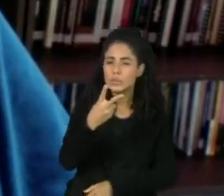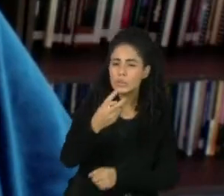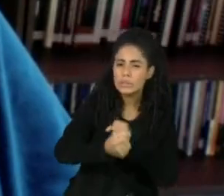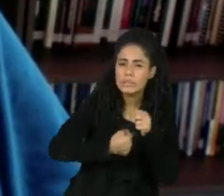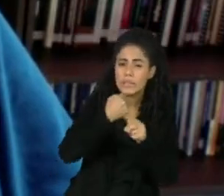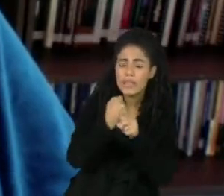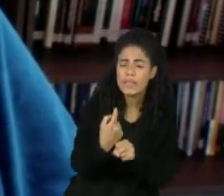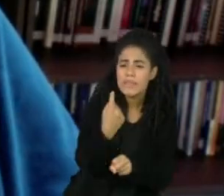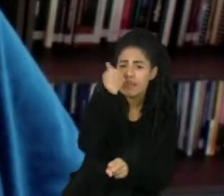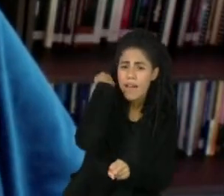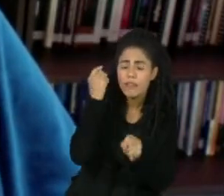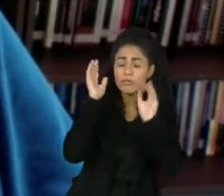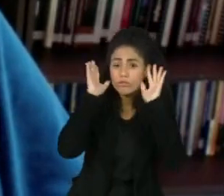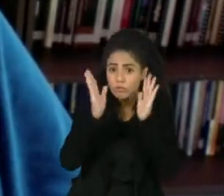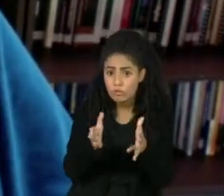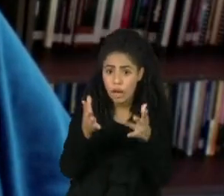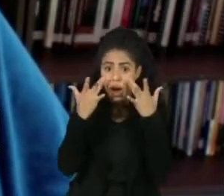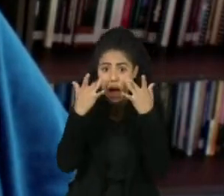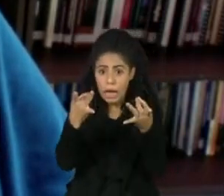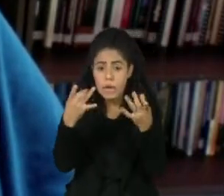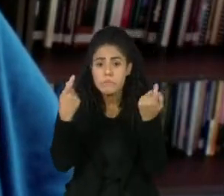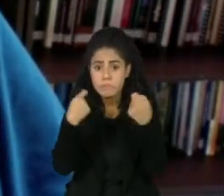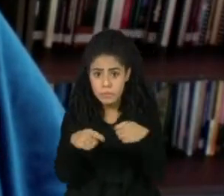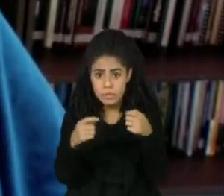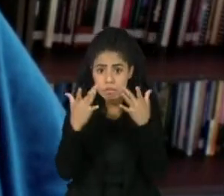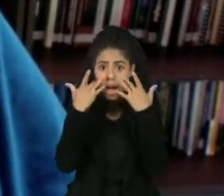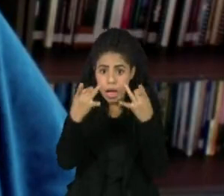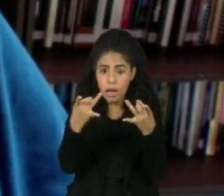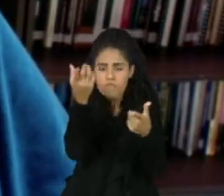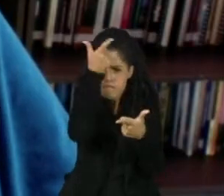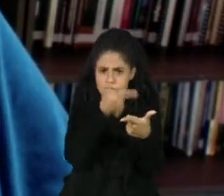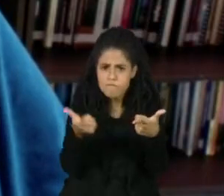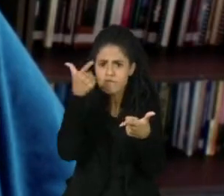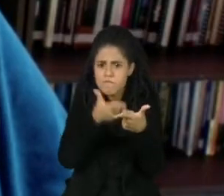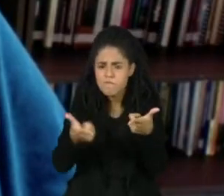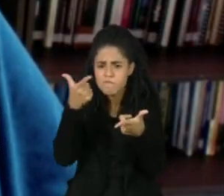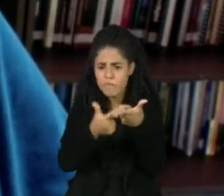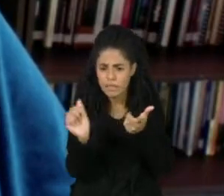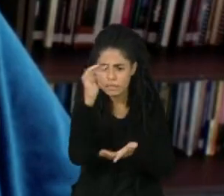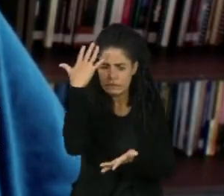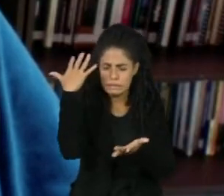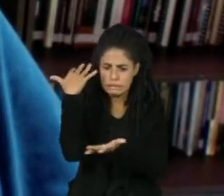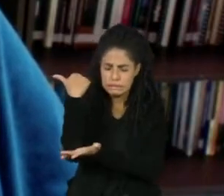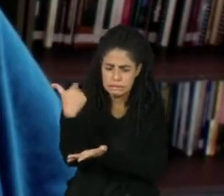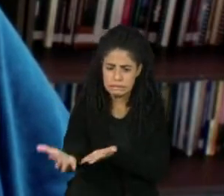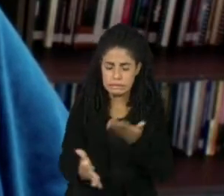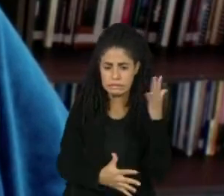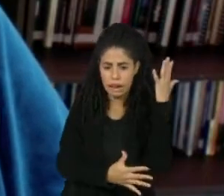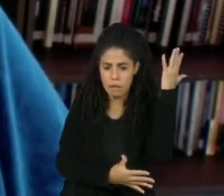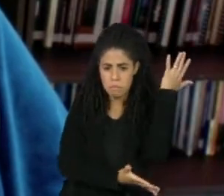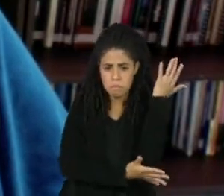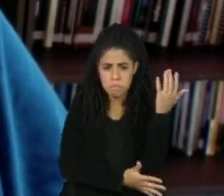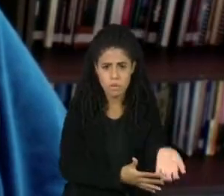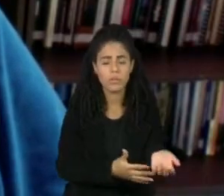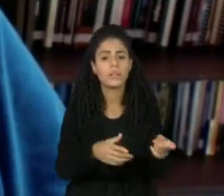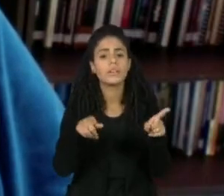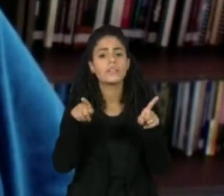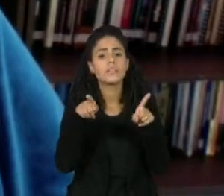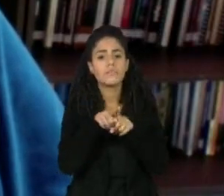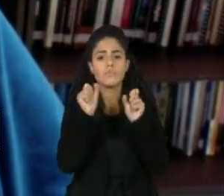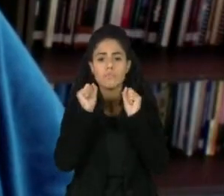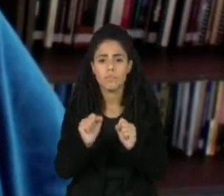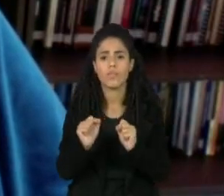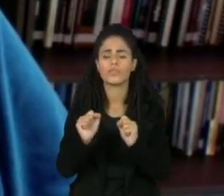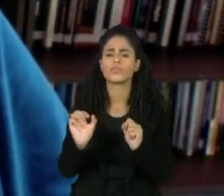fomos os primeiros a chamar atenção que existia um risco muito grande que o desmatamento poderia causar uma savanização,